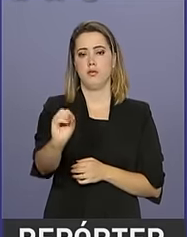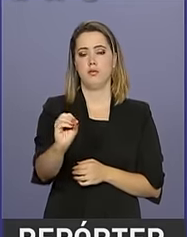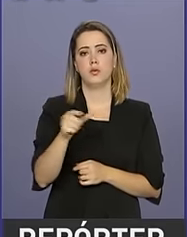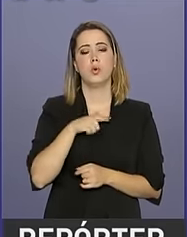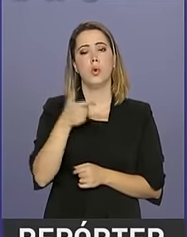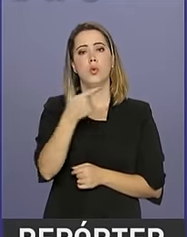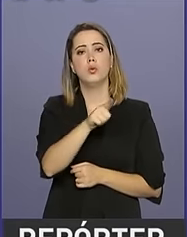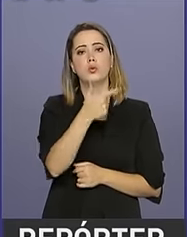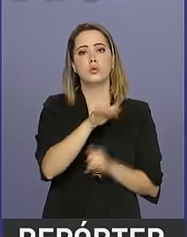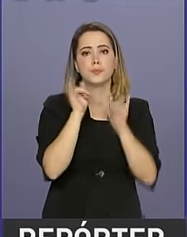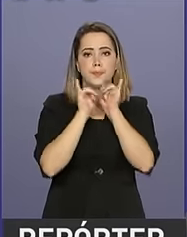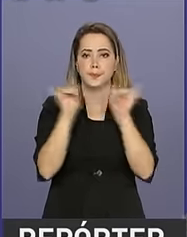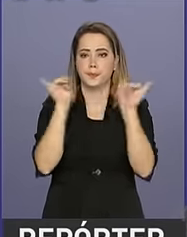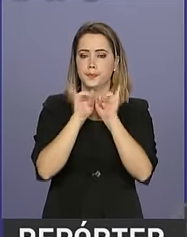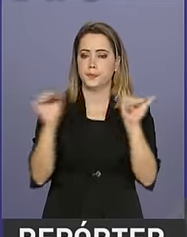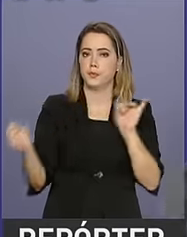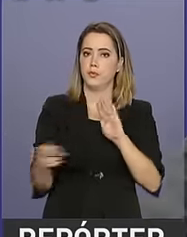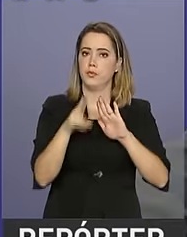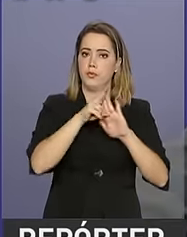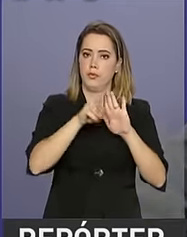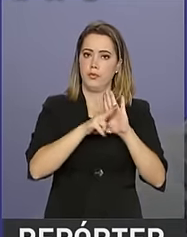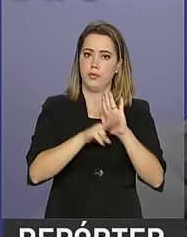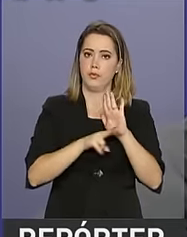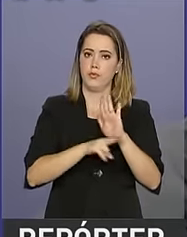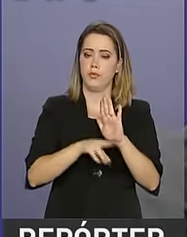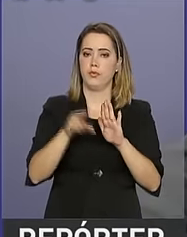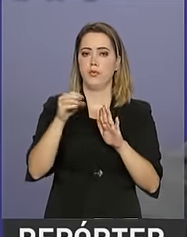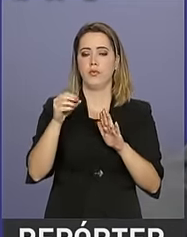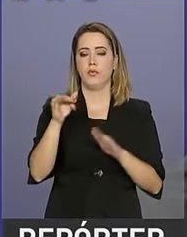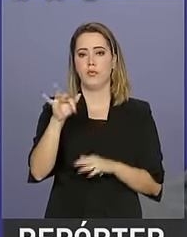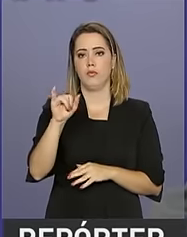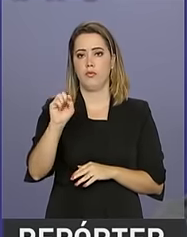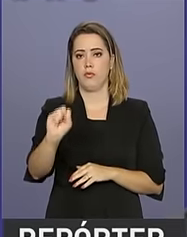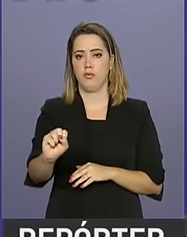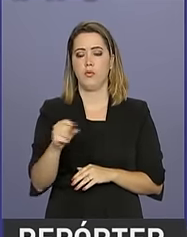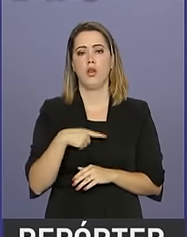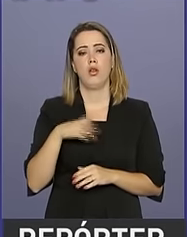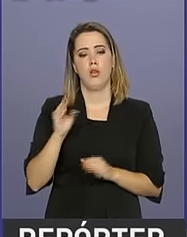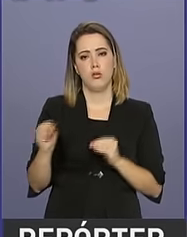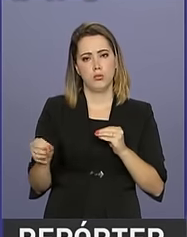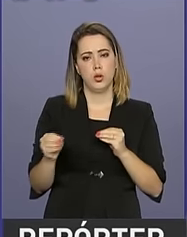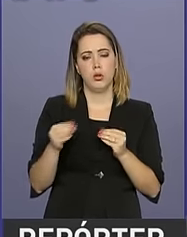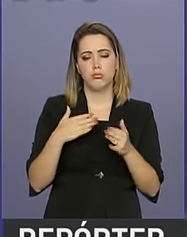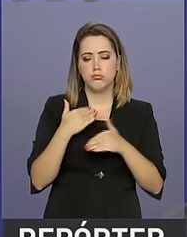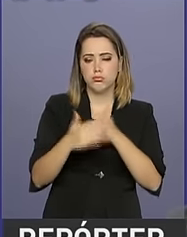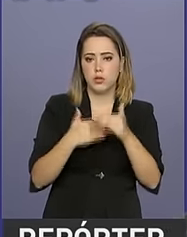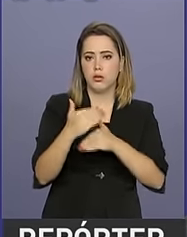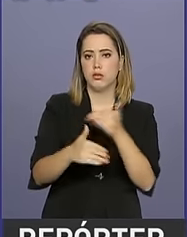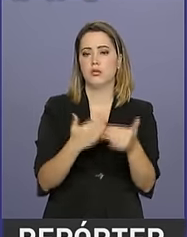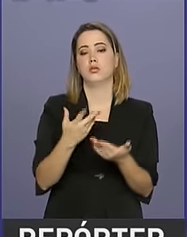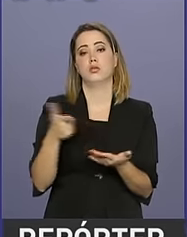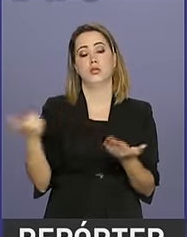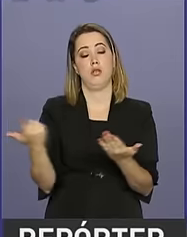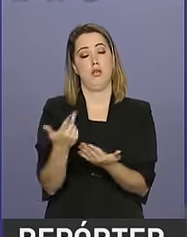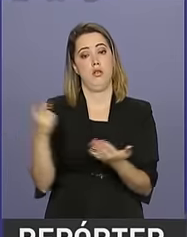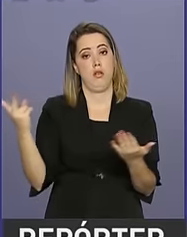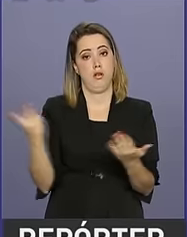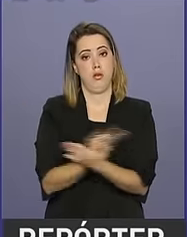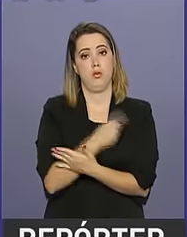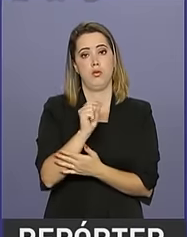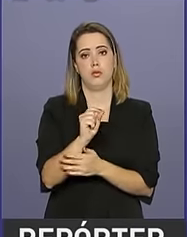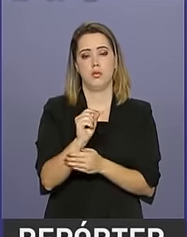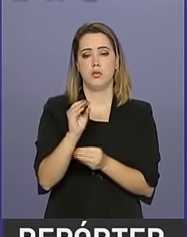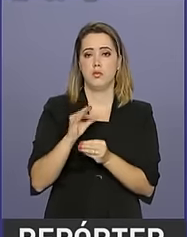divulgação das mudanças para o fiéis que deverão ser implementadas para que a gente possa